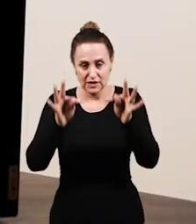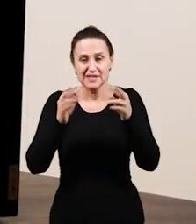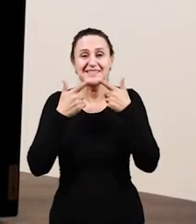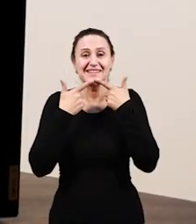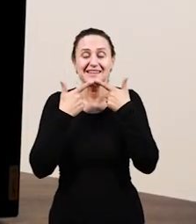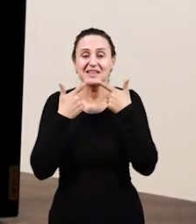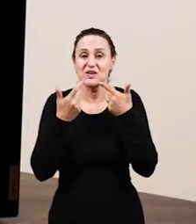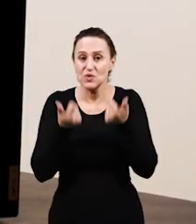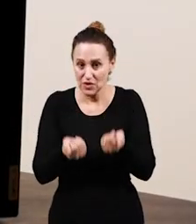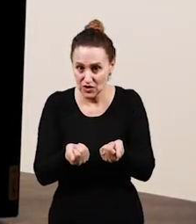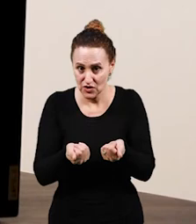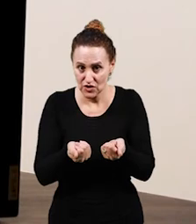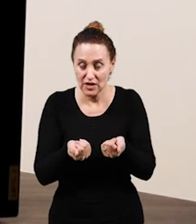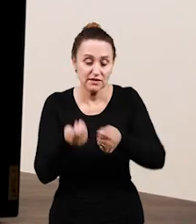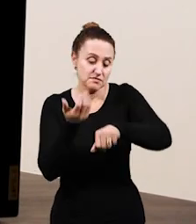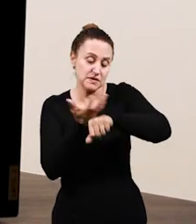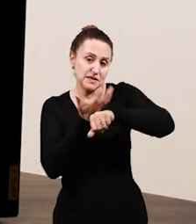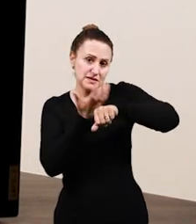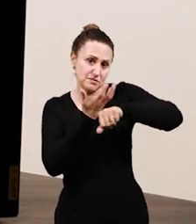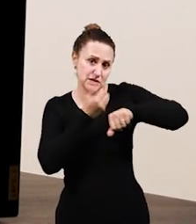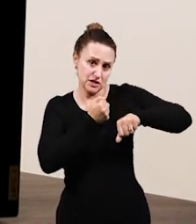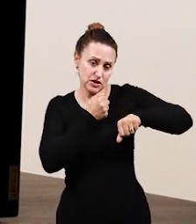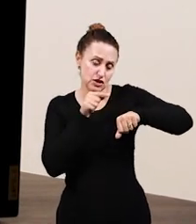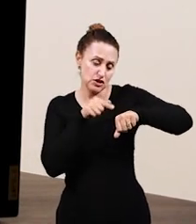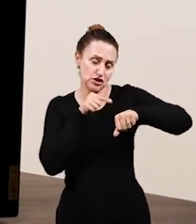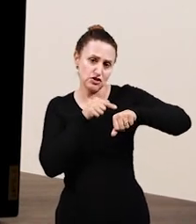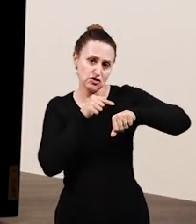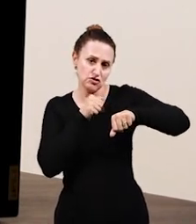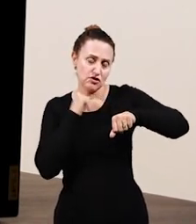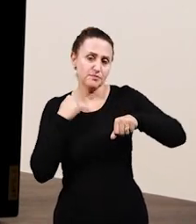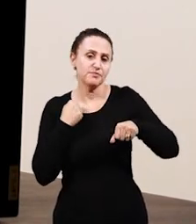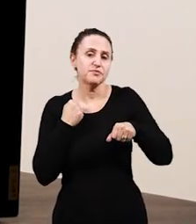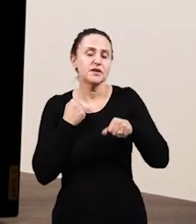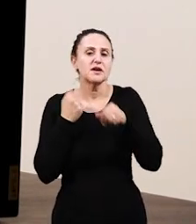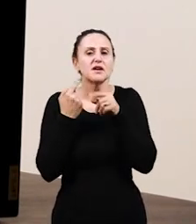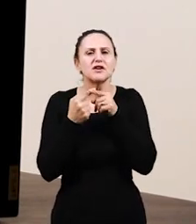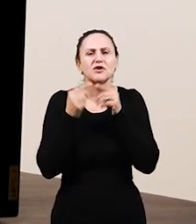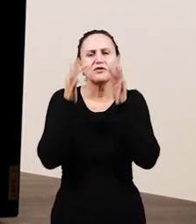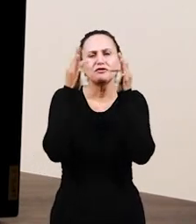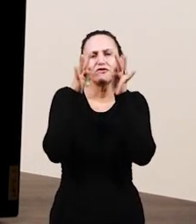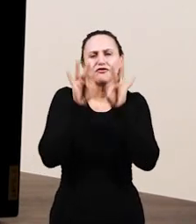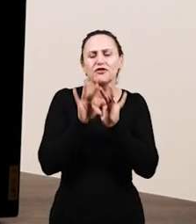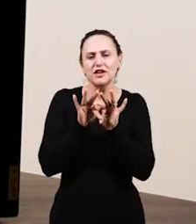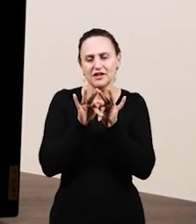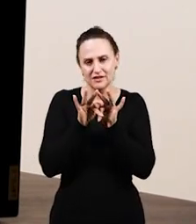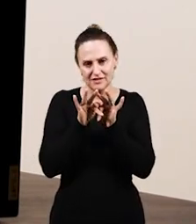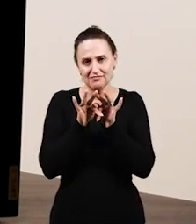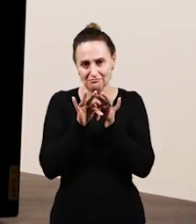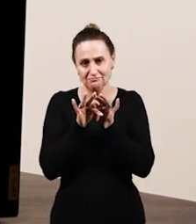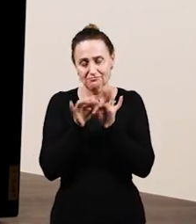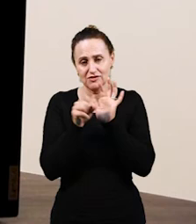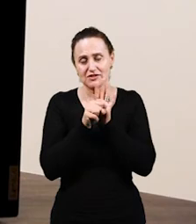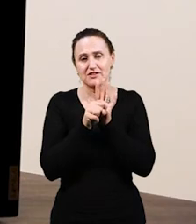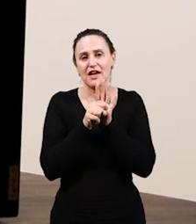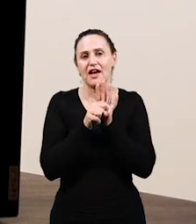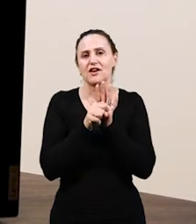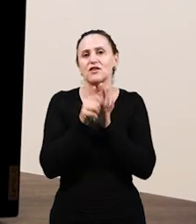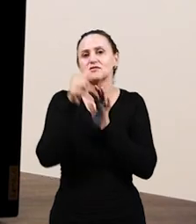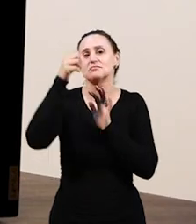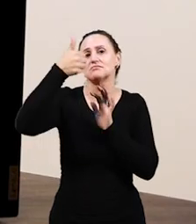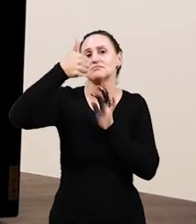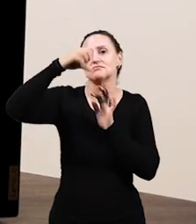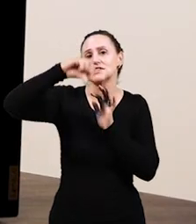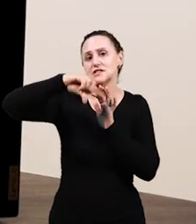nesse nessa disciplina que nós temos com teorias que surgiram nos final do século 19 e início do século 20 então só tem